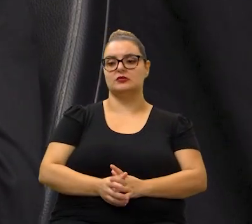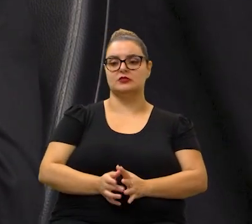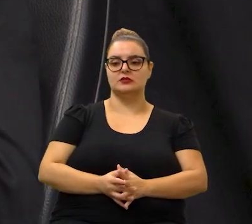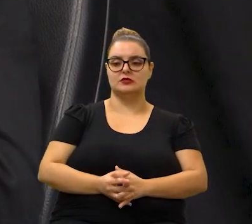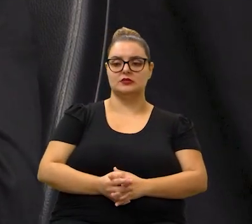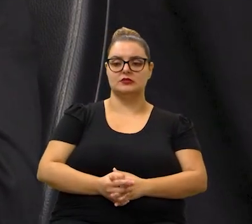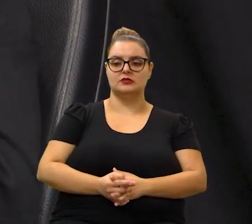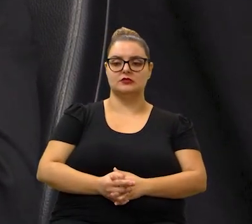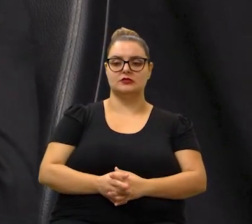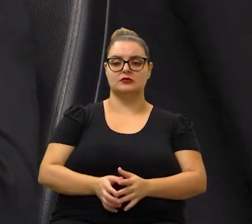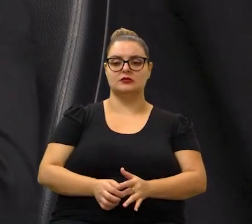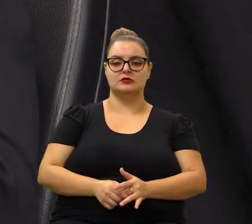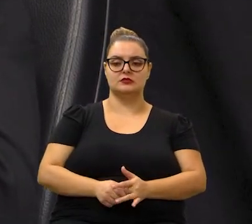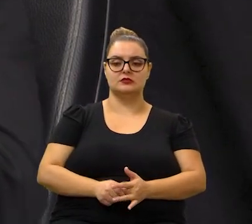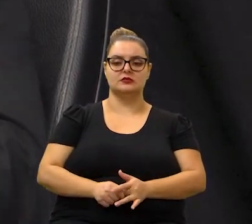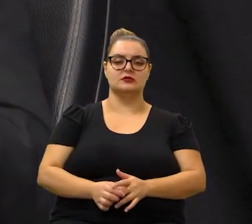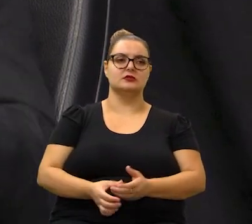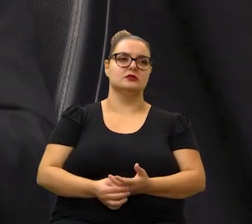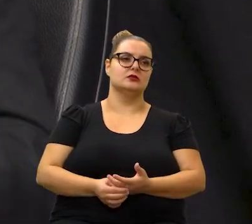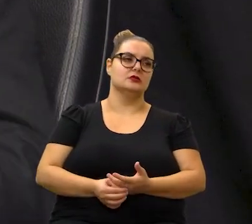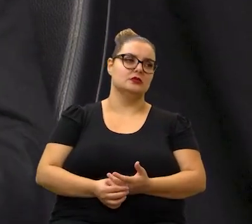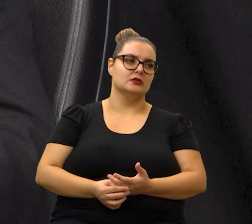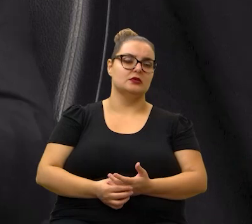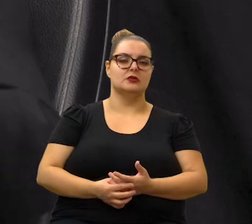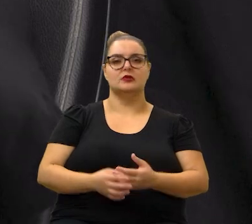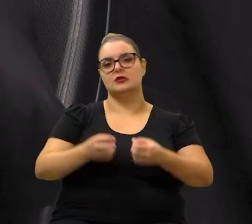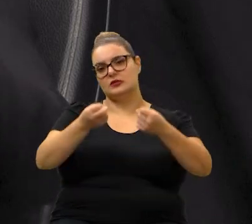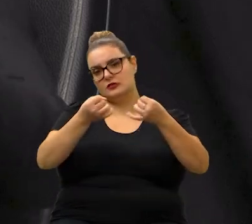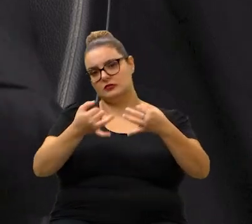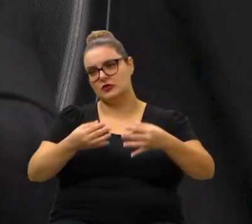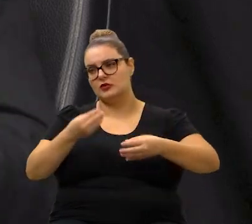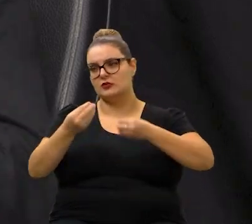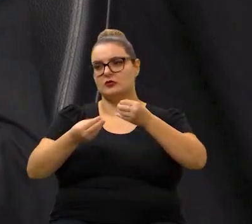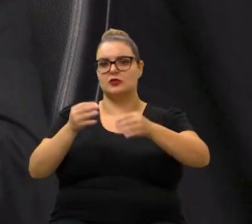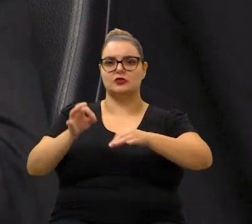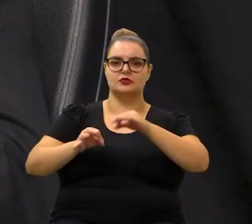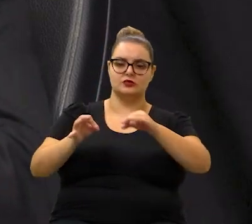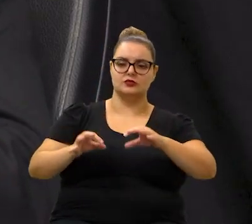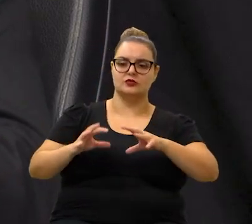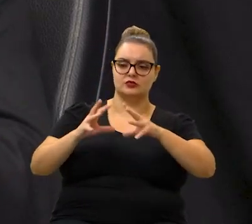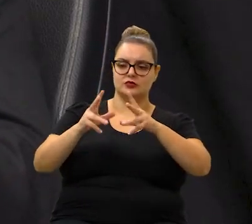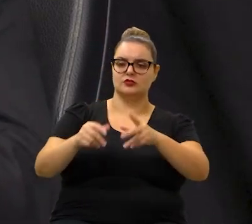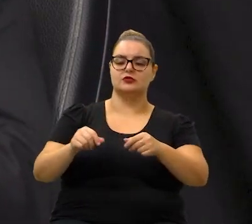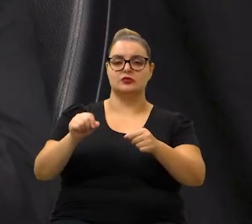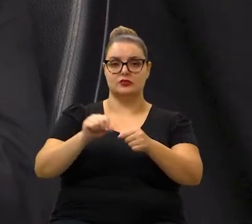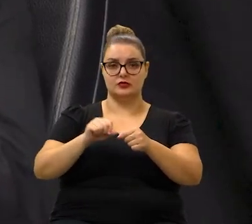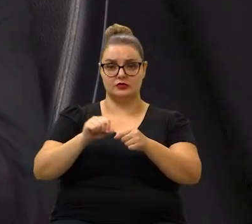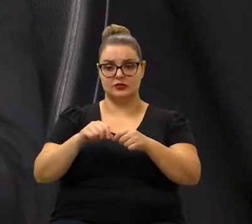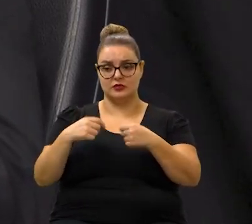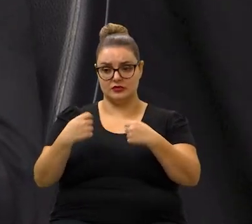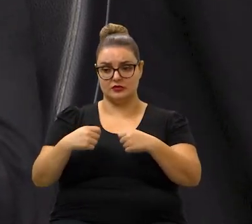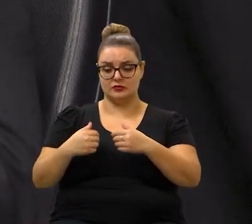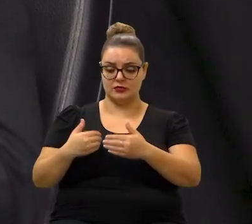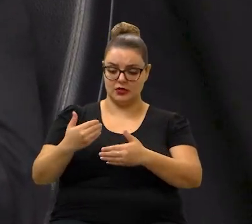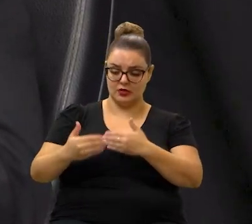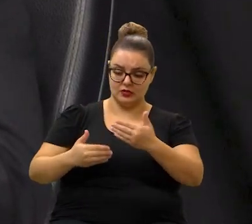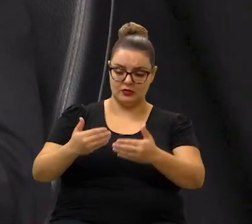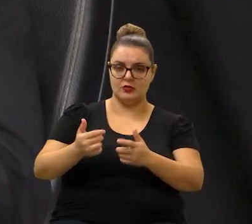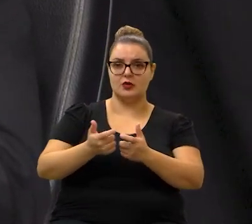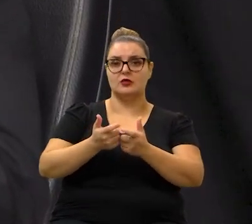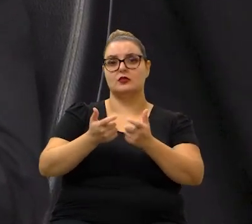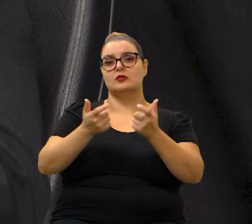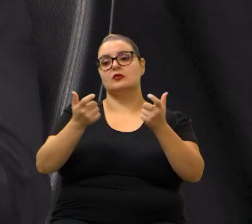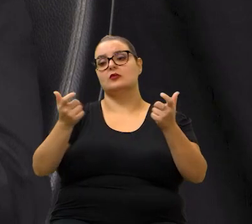o partido nos orientou na parte jurídica na parte também tudo que teria que ser feito né porque é um processo muito